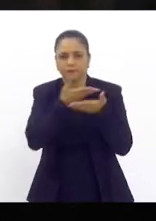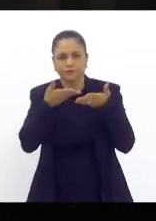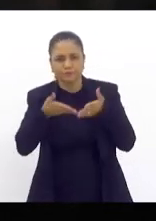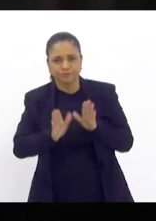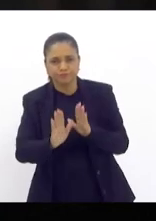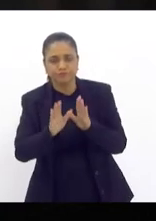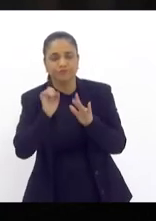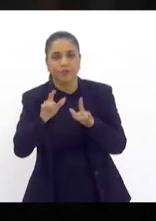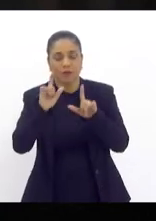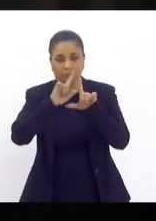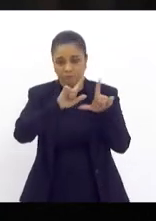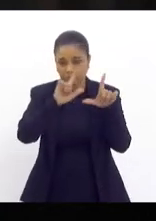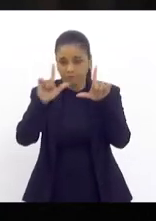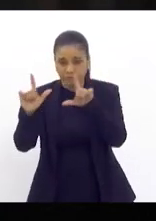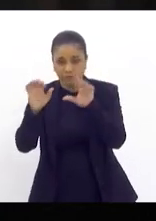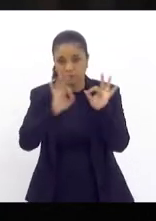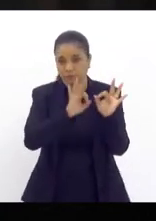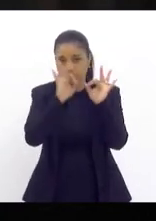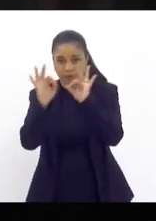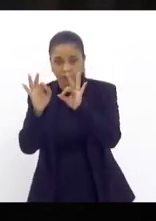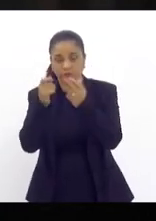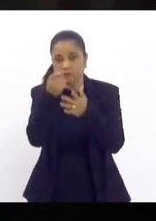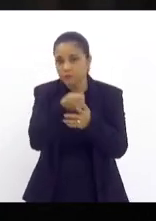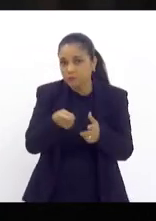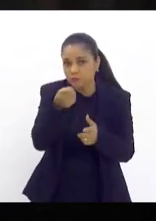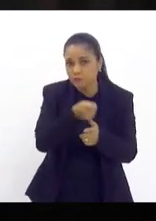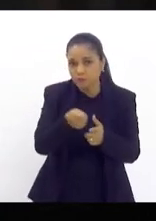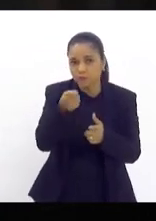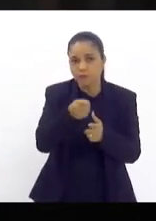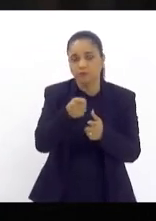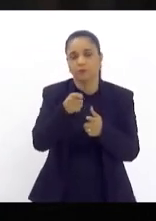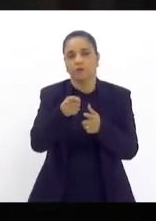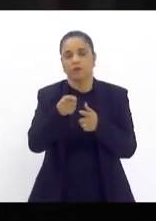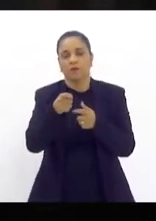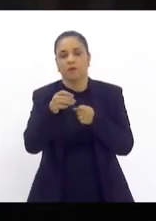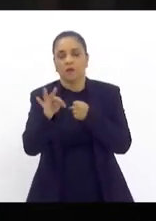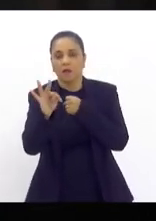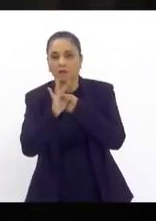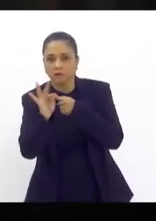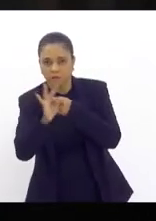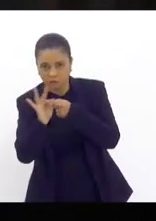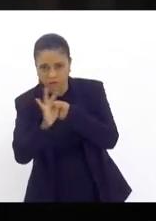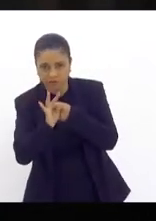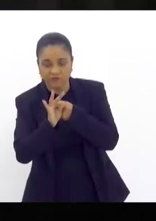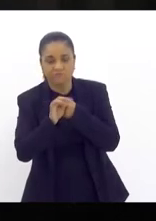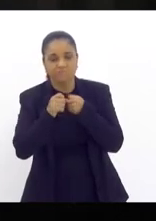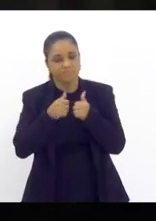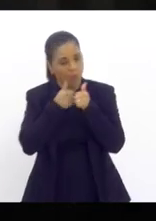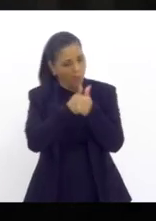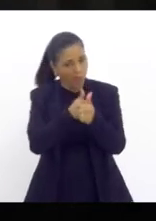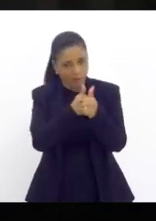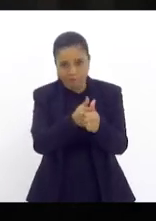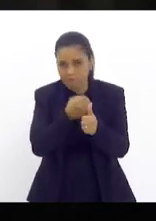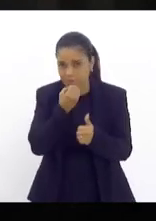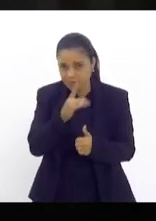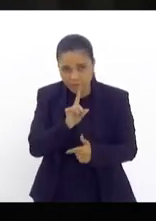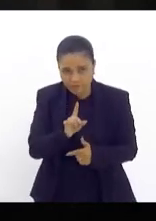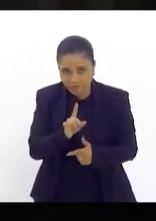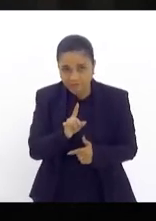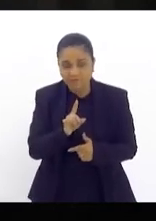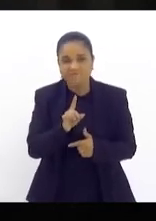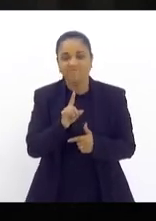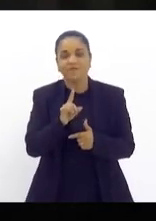das telas e do entretenimento virtual, que, se não for bem acompanhado, sujeita as pessoas a um